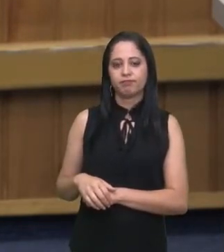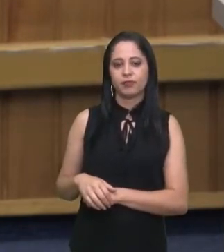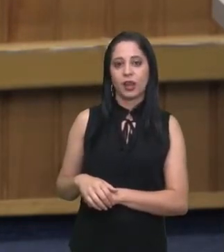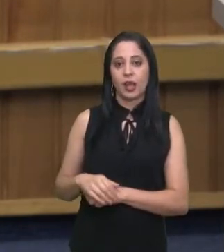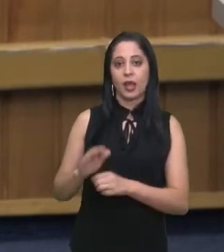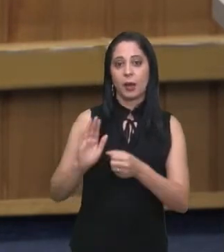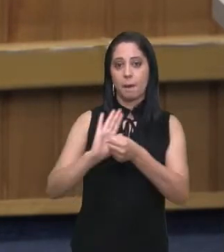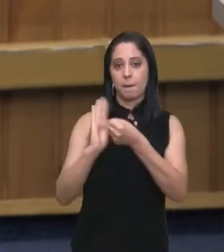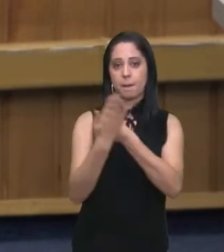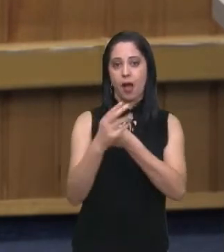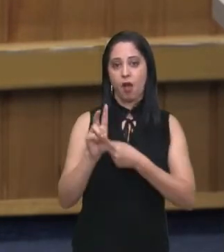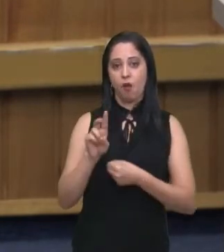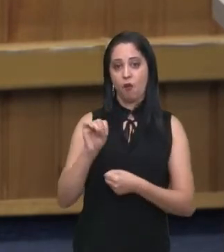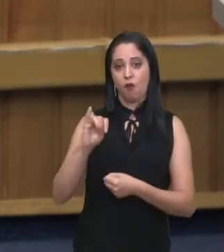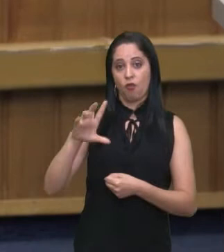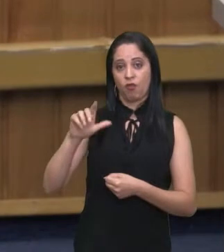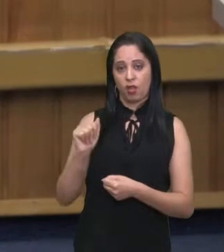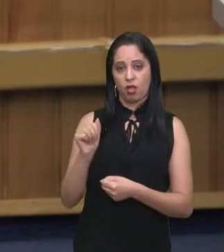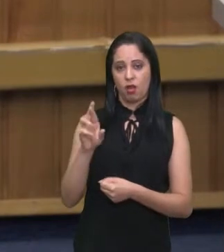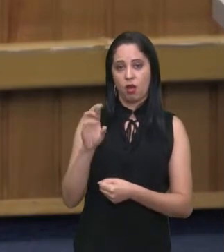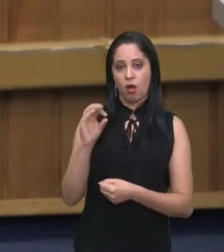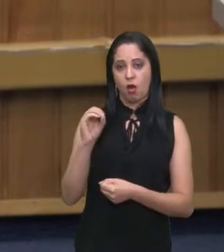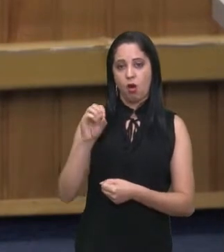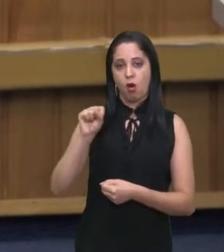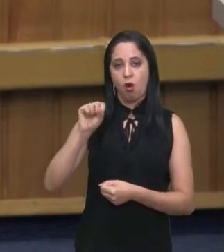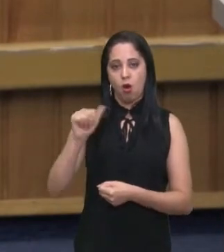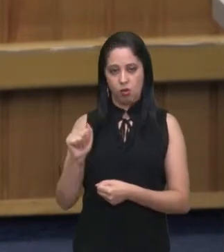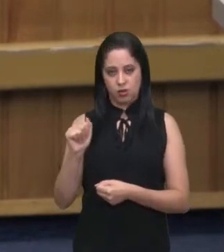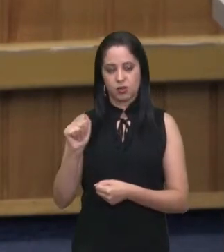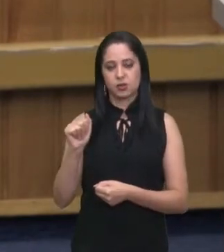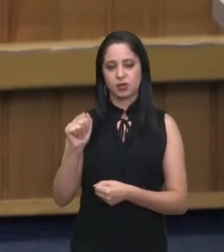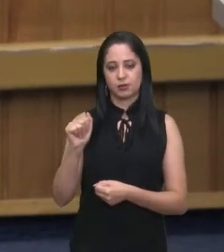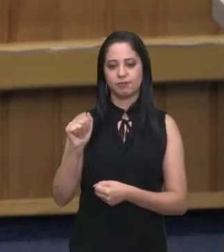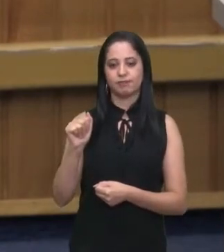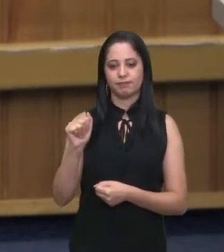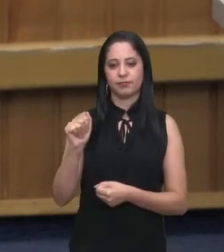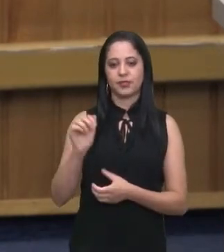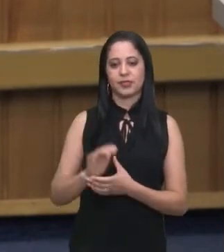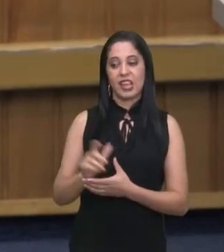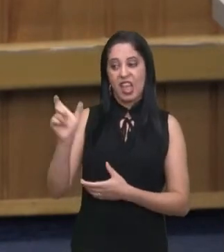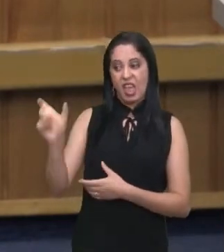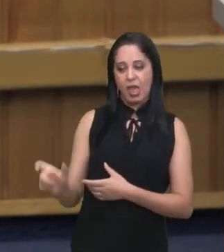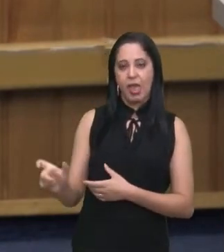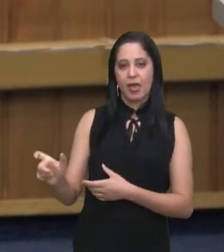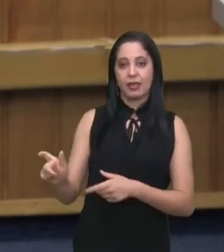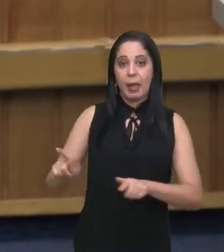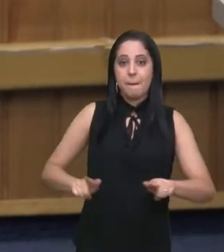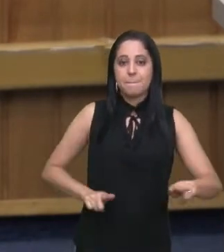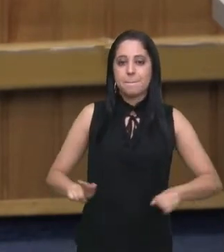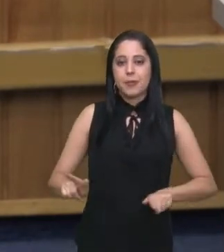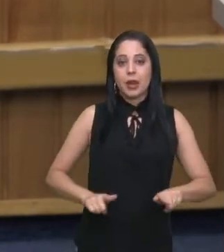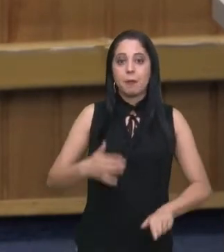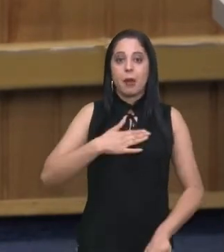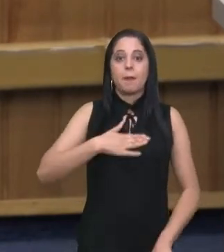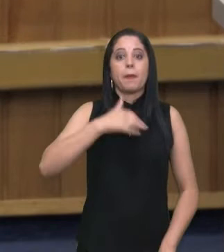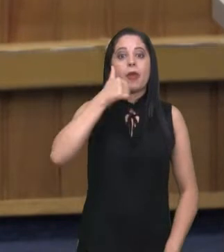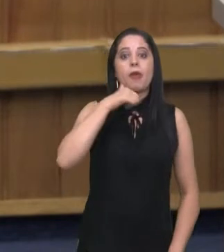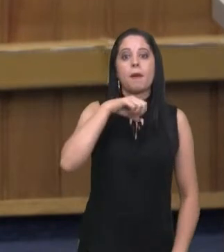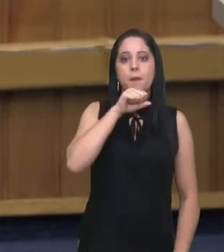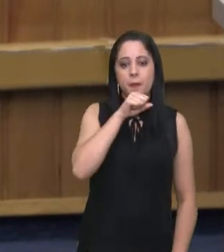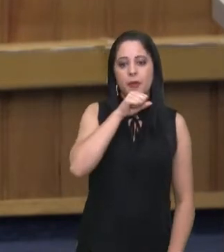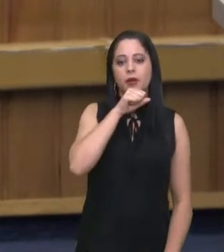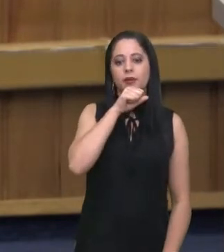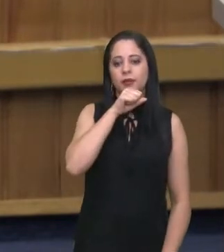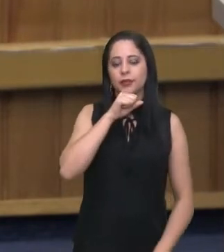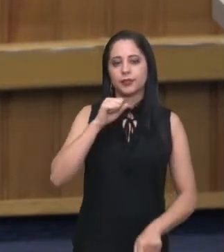Rossi. A Maria Aparecida, a Cida, né, era prima da minha mãe ali, também